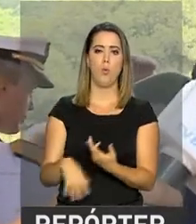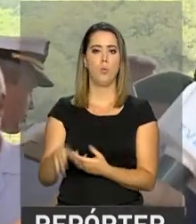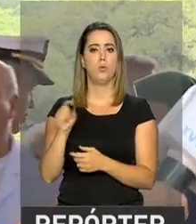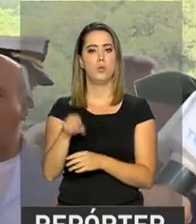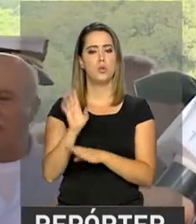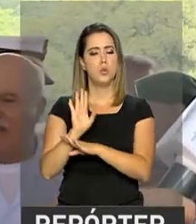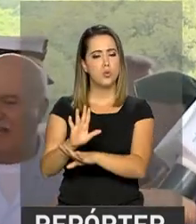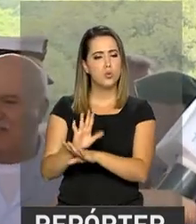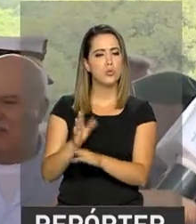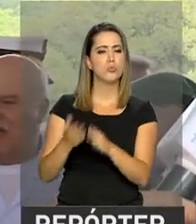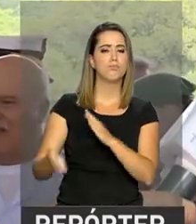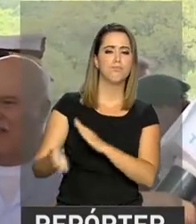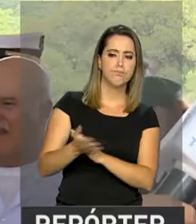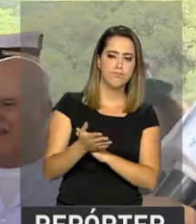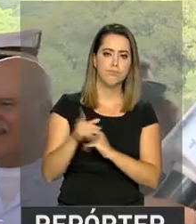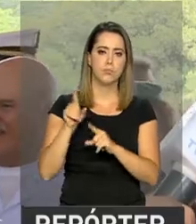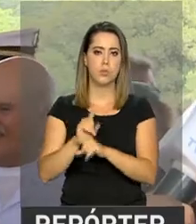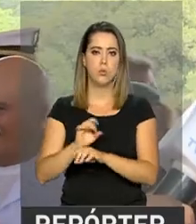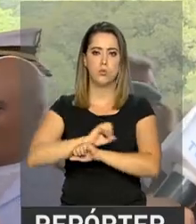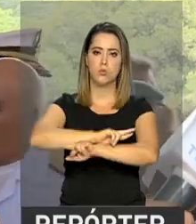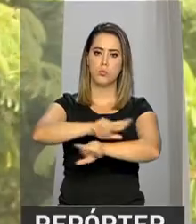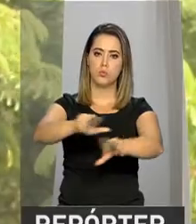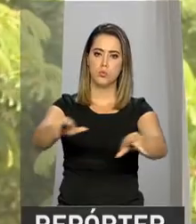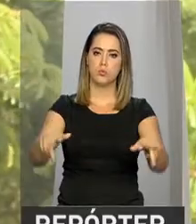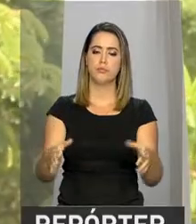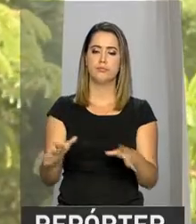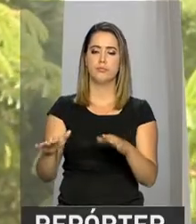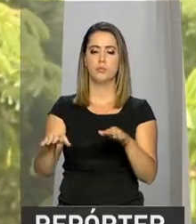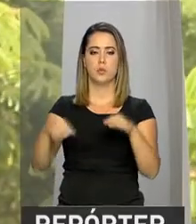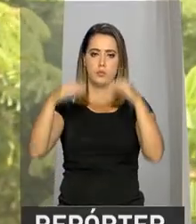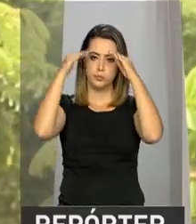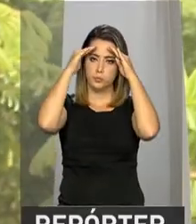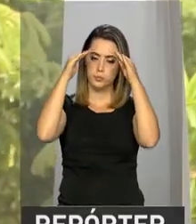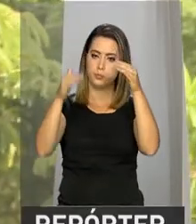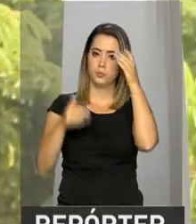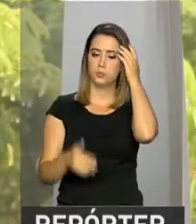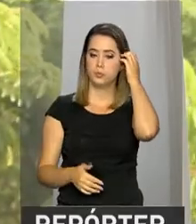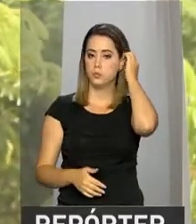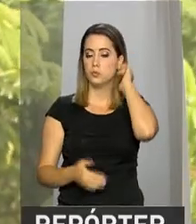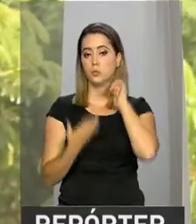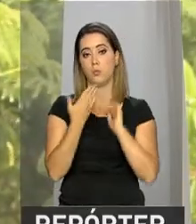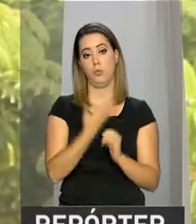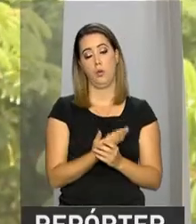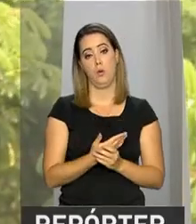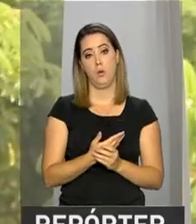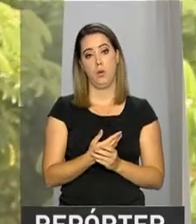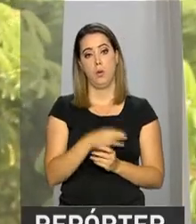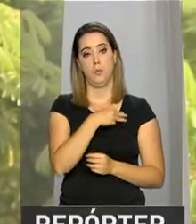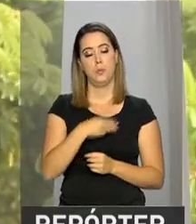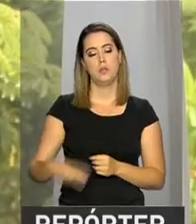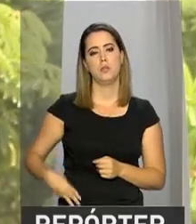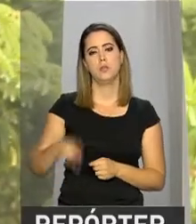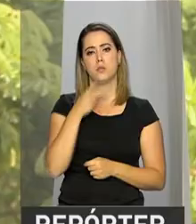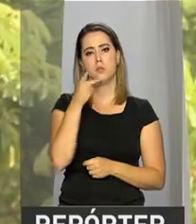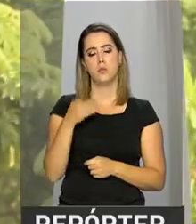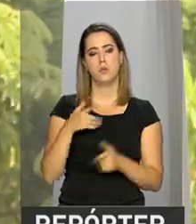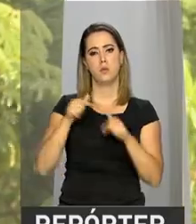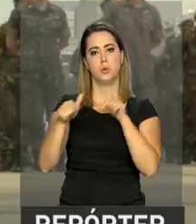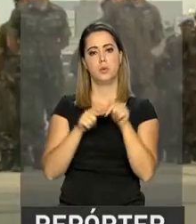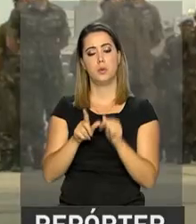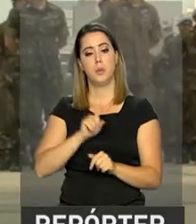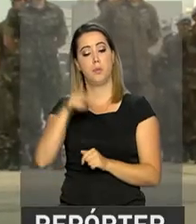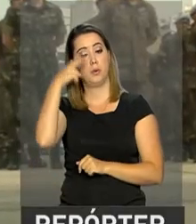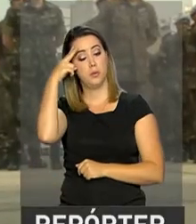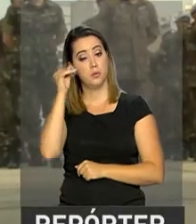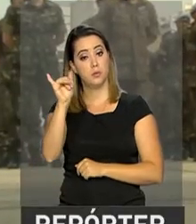da tolerância, a cultura do pluralismo. O ministro da Defesa comentou que há relação entre a atuação no país caribenho